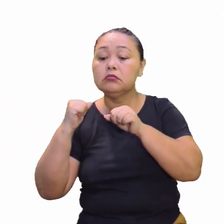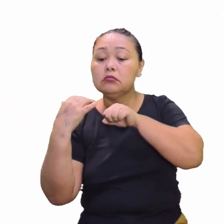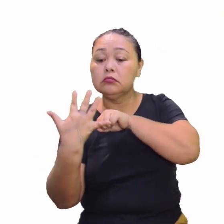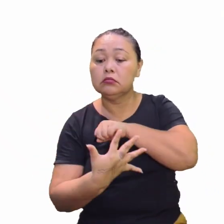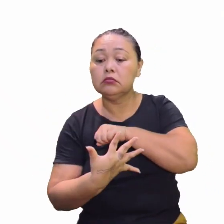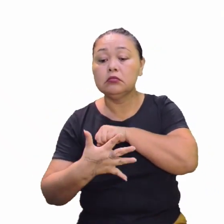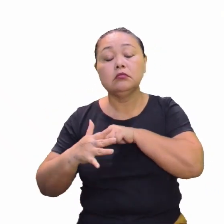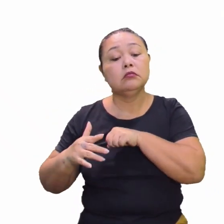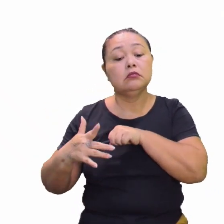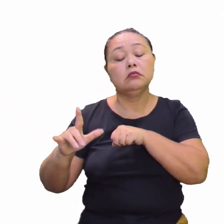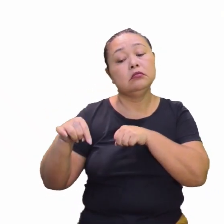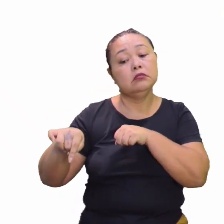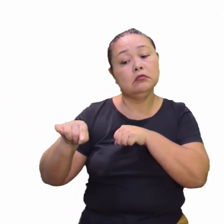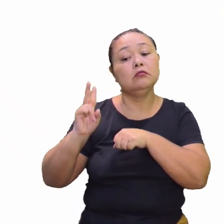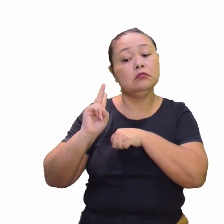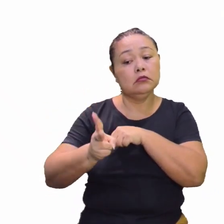pandemia